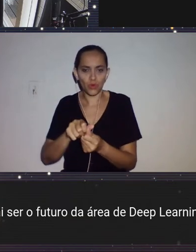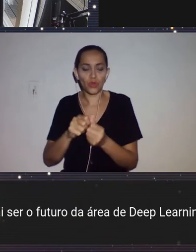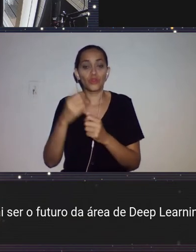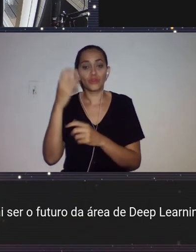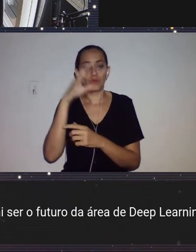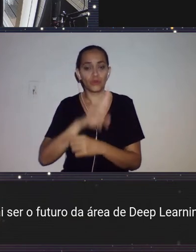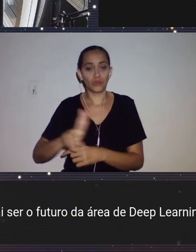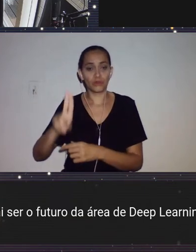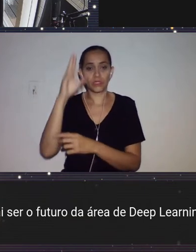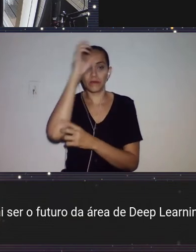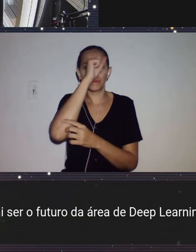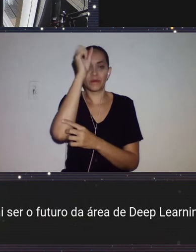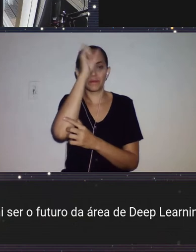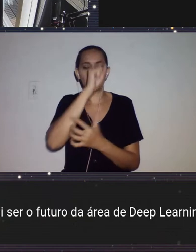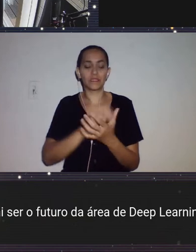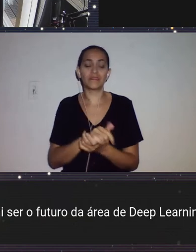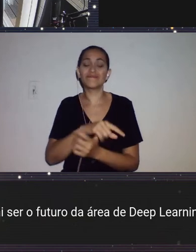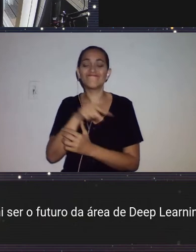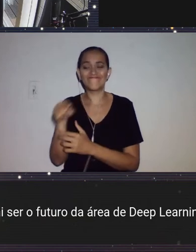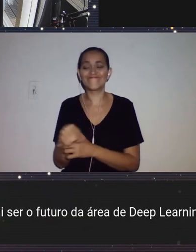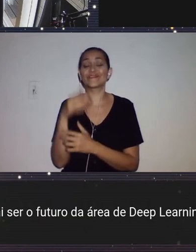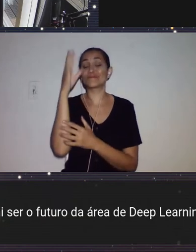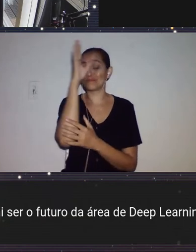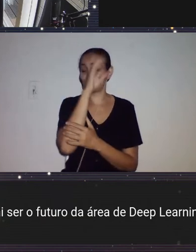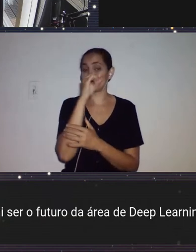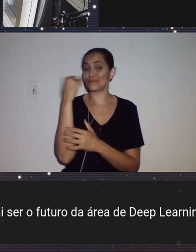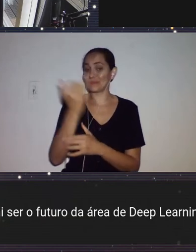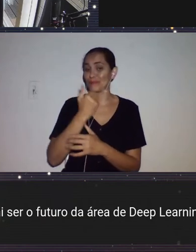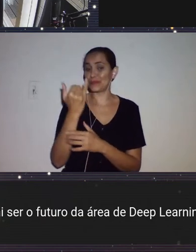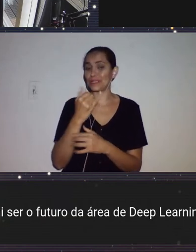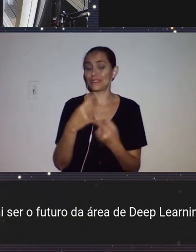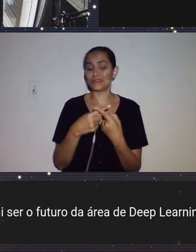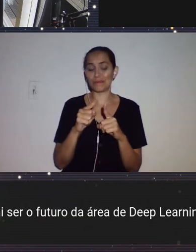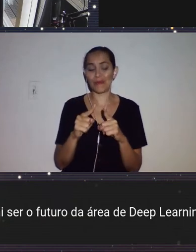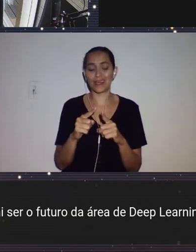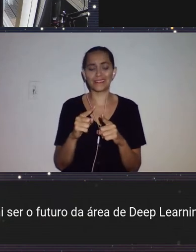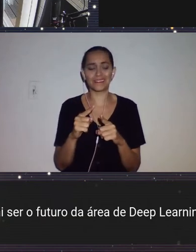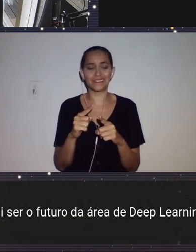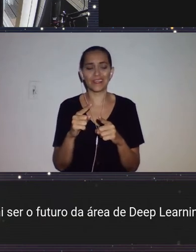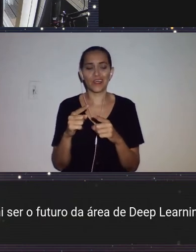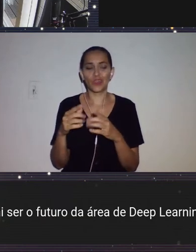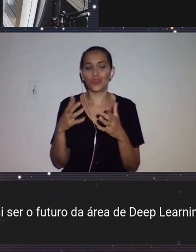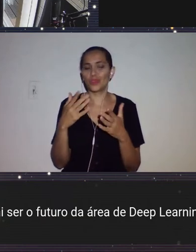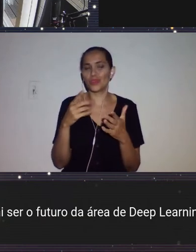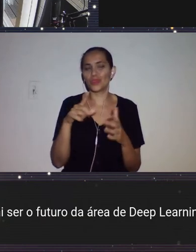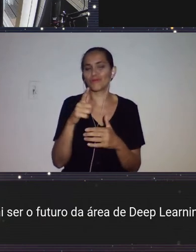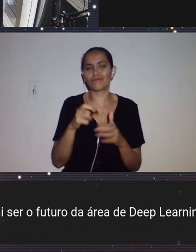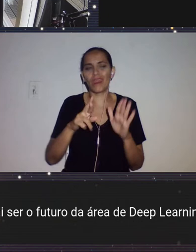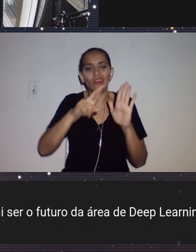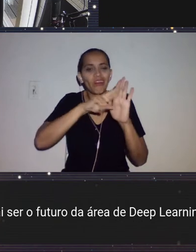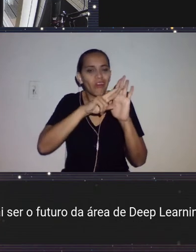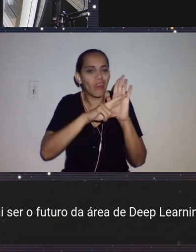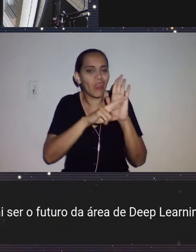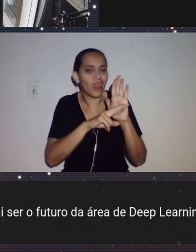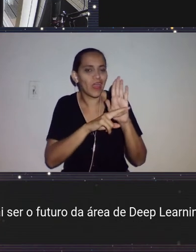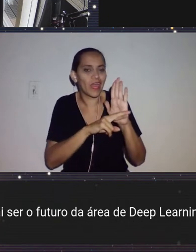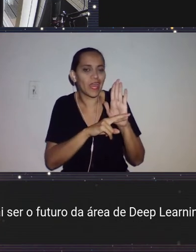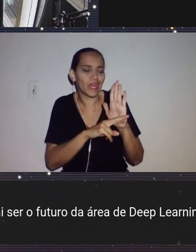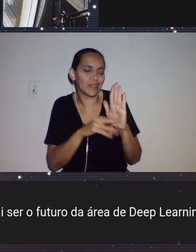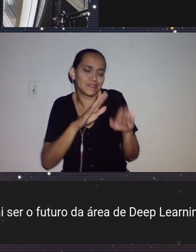consegue fazer rótulo para a quantidade de rótulos que a gente conseguiu fazer para o ImageNet para um dataset mais